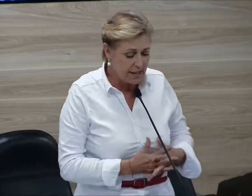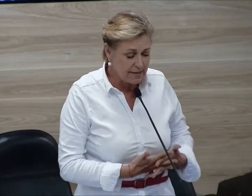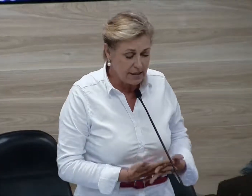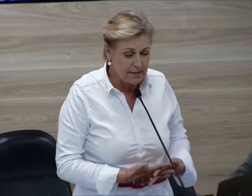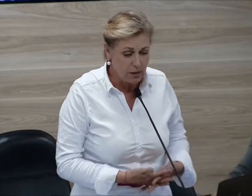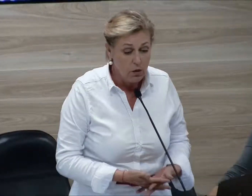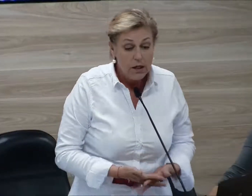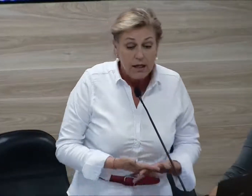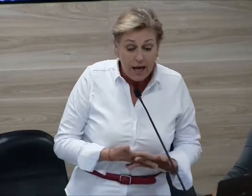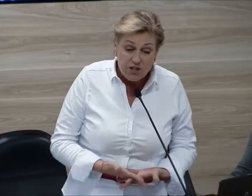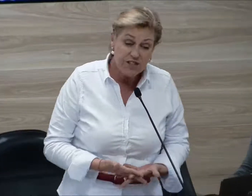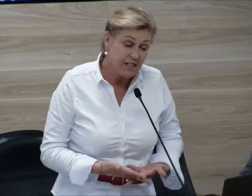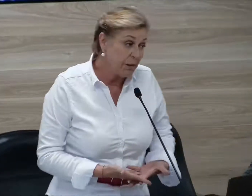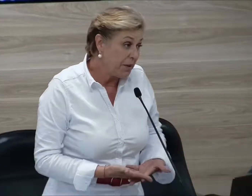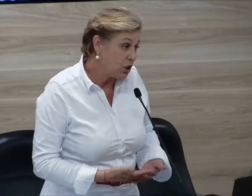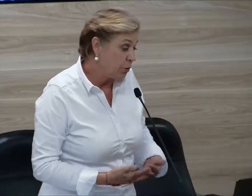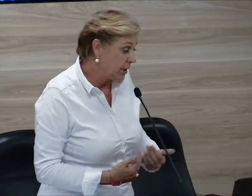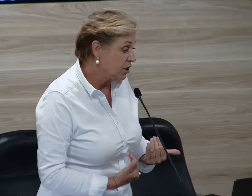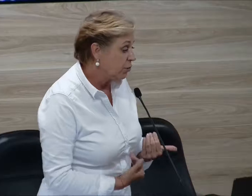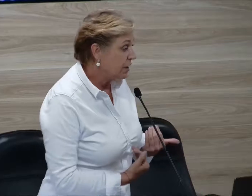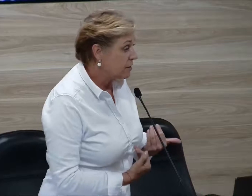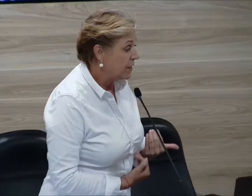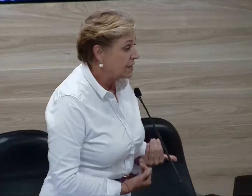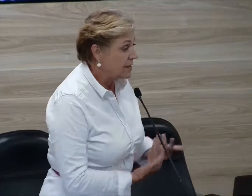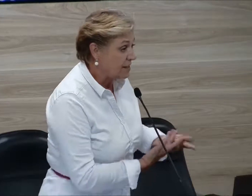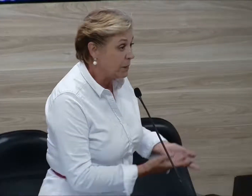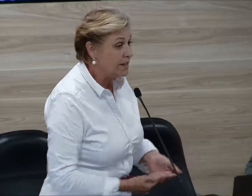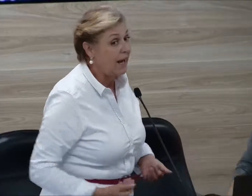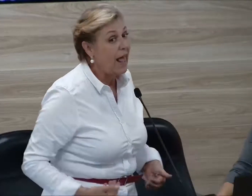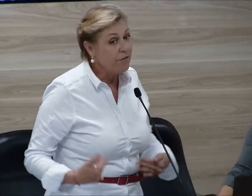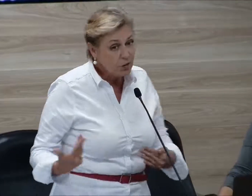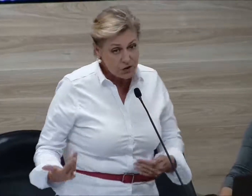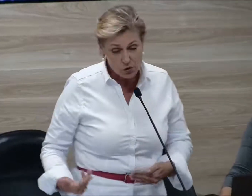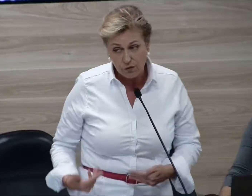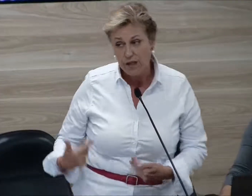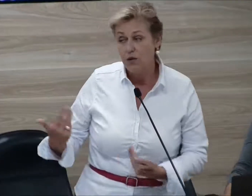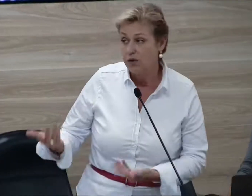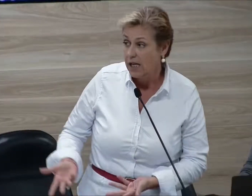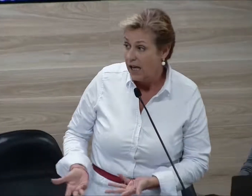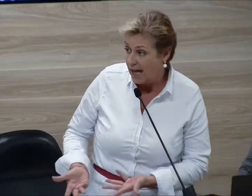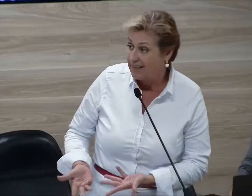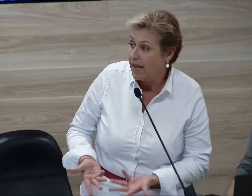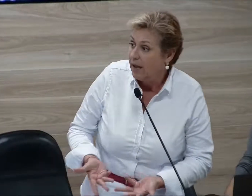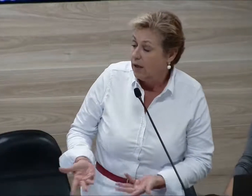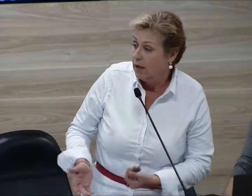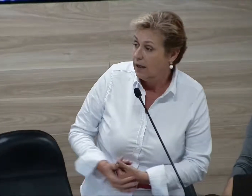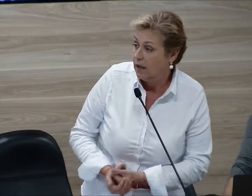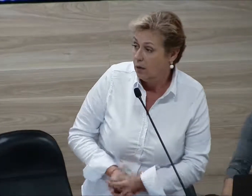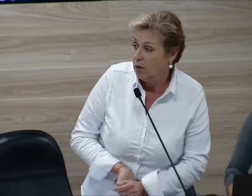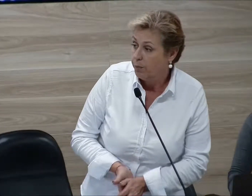fazer essa extensão. Acho extremamente importante, muitas vezes as mães levam seus filhos